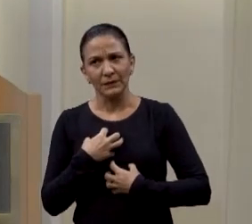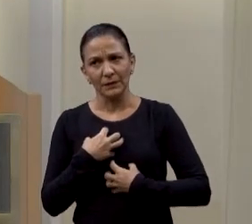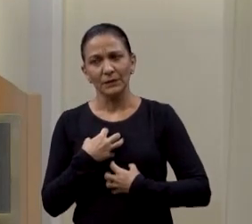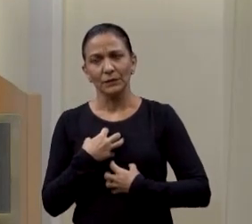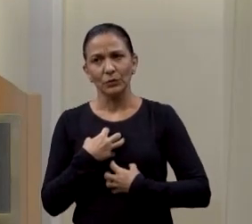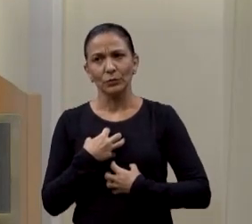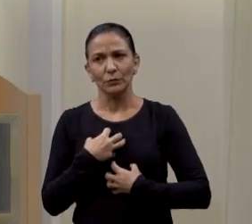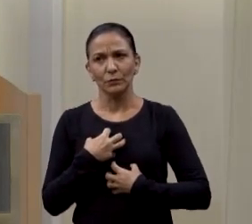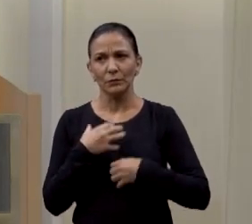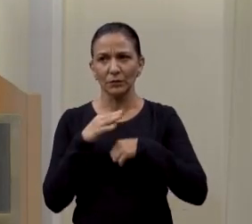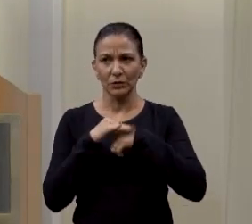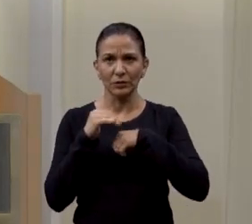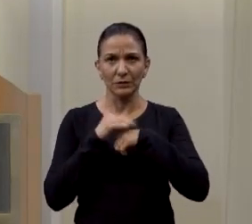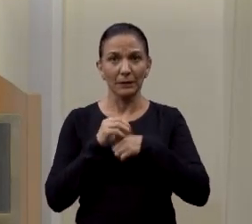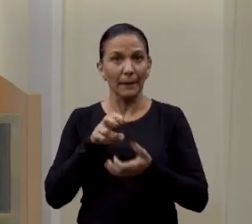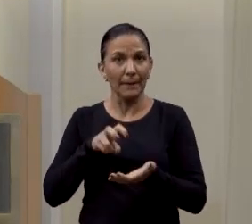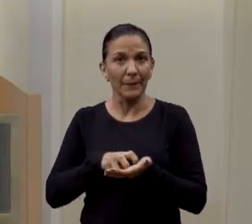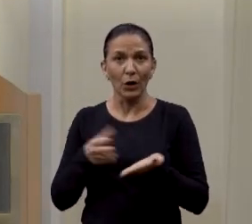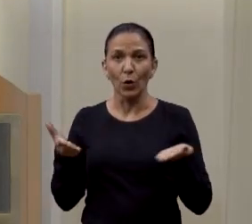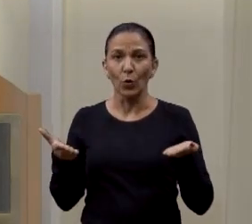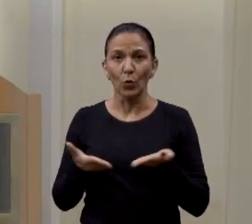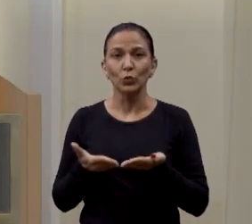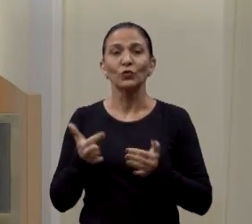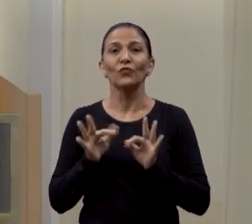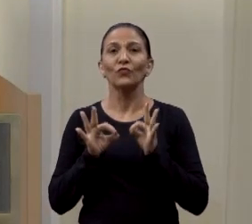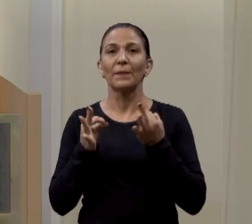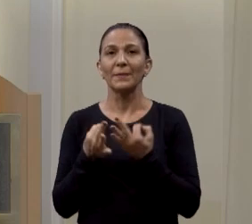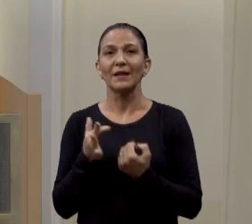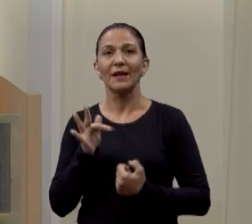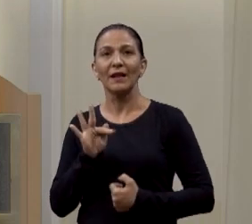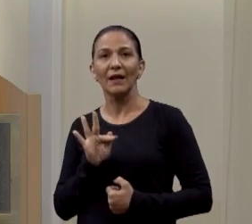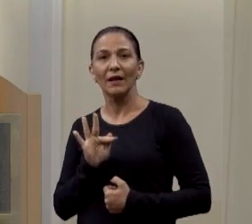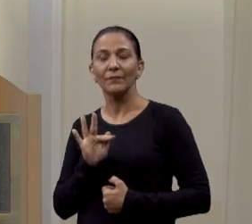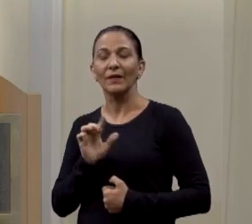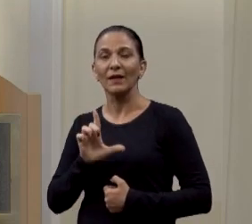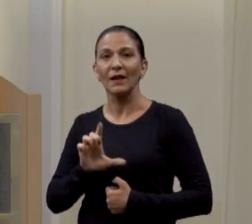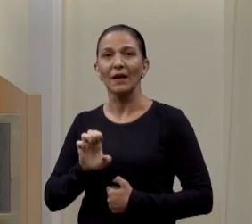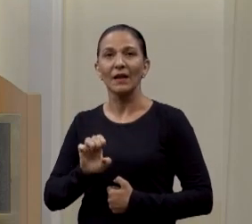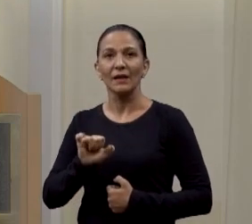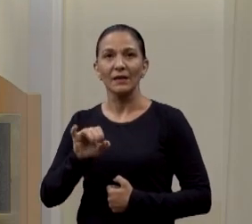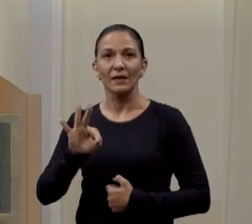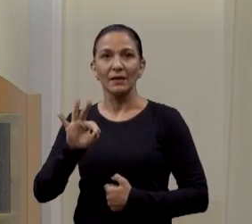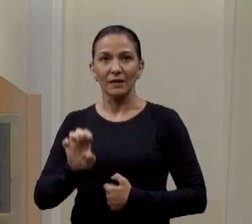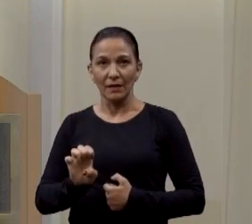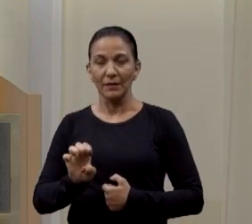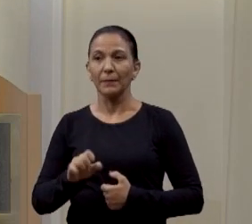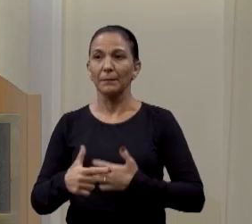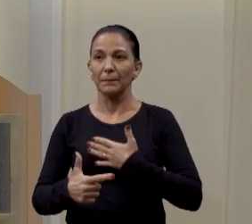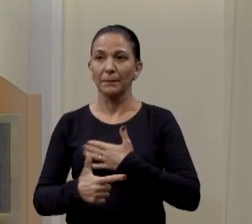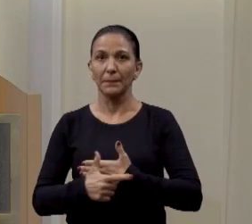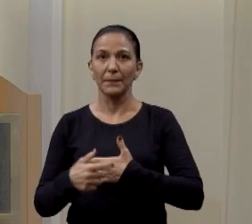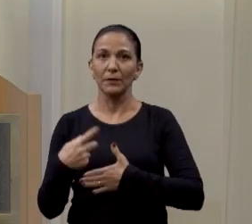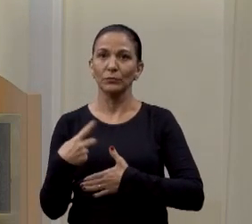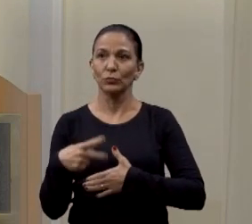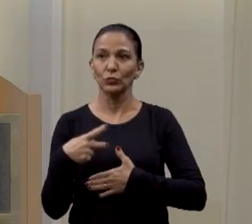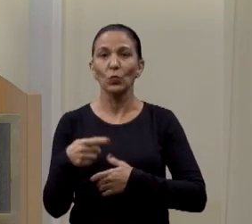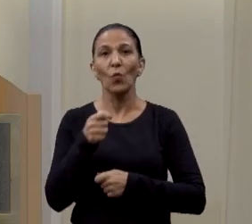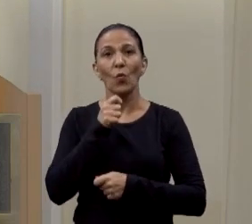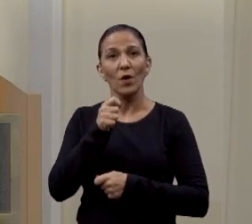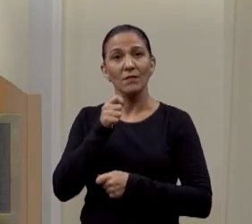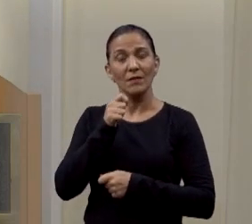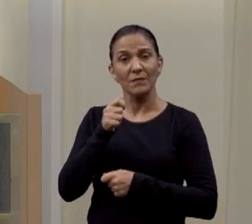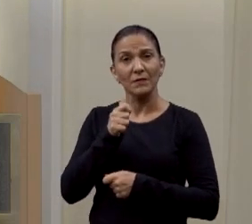hoje, na manhã de hoje, a família Leite estava lá fazendo seu papel numa entrevista com o nosso